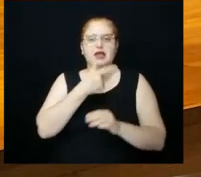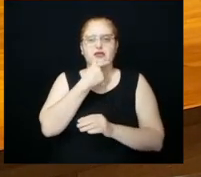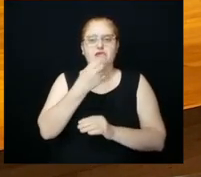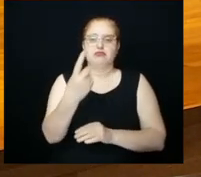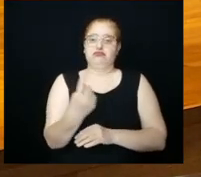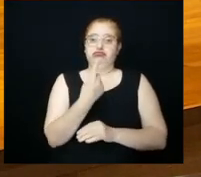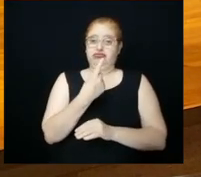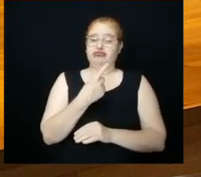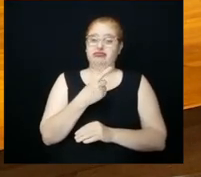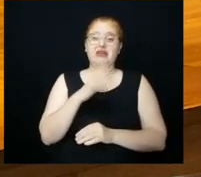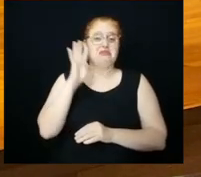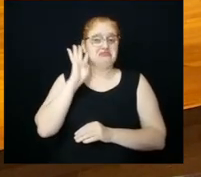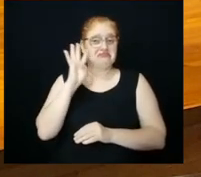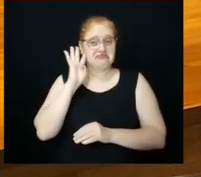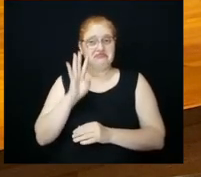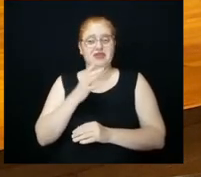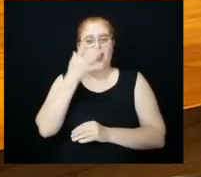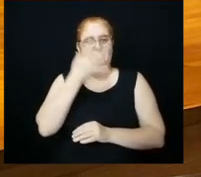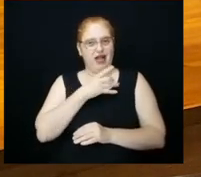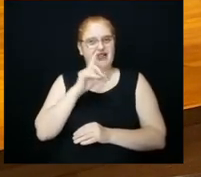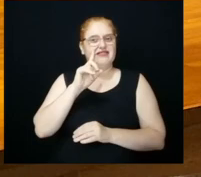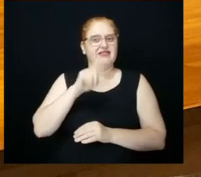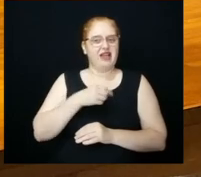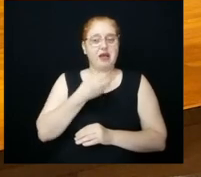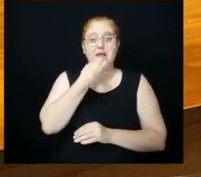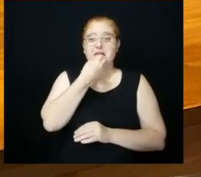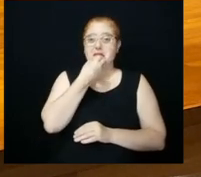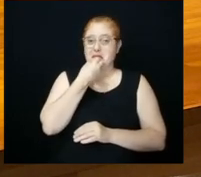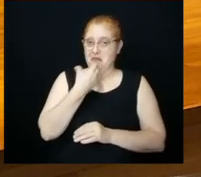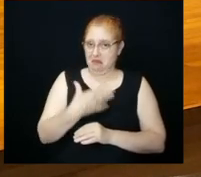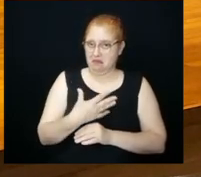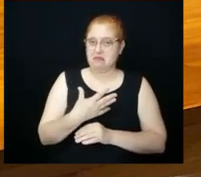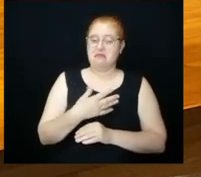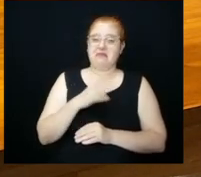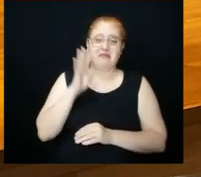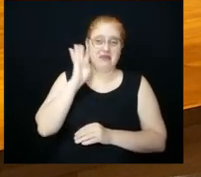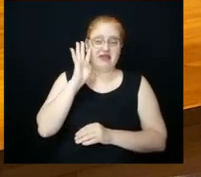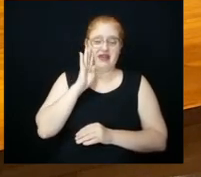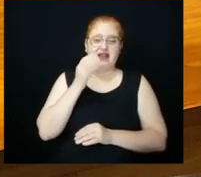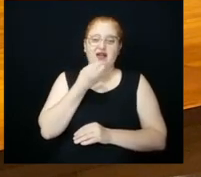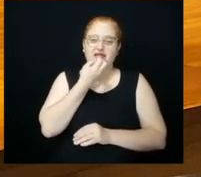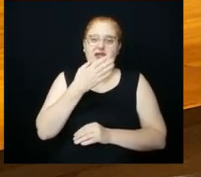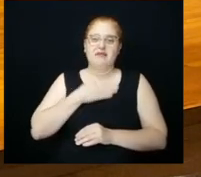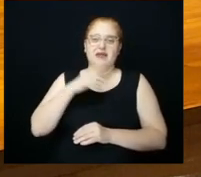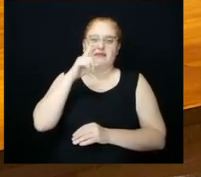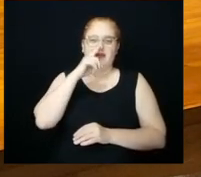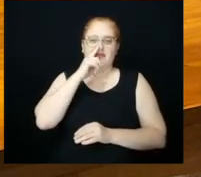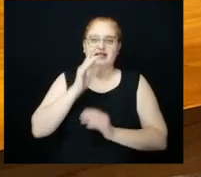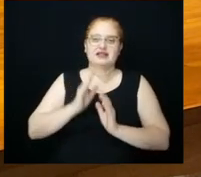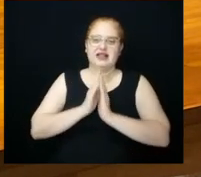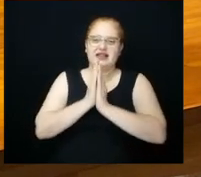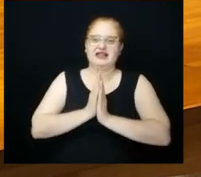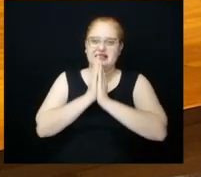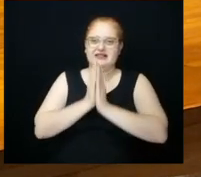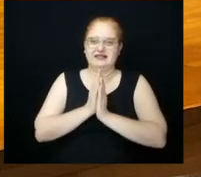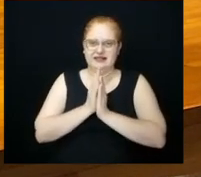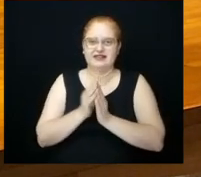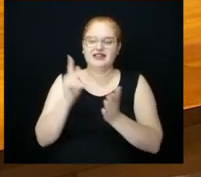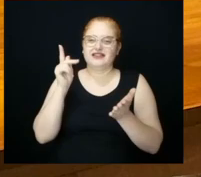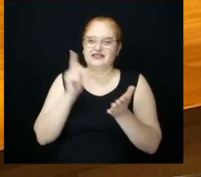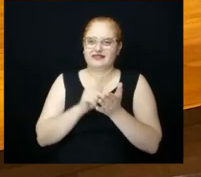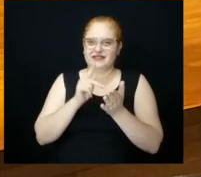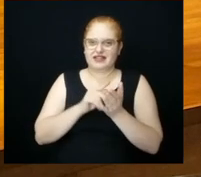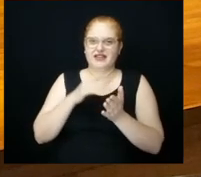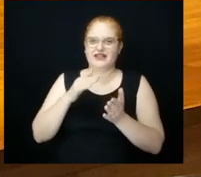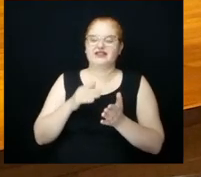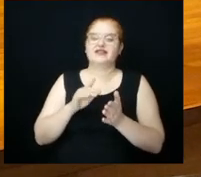comigo. É um bom sinal. Acho que esse é mesmo um bom partido. Contei que minha mãe estava rezando uma novena de verdade para o meu namoro com Ibrahim